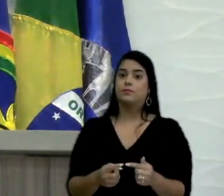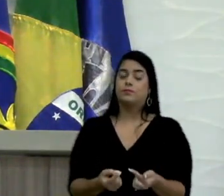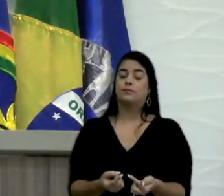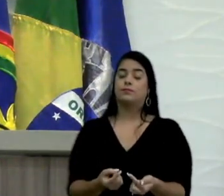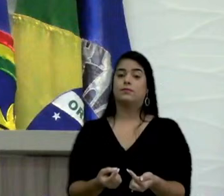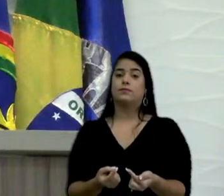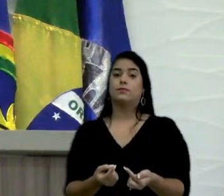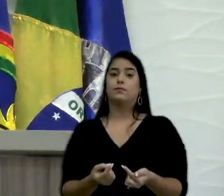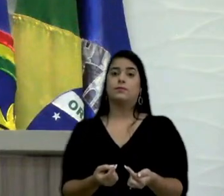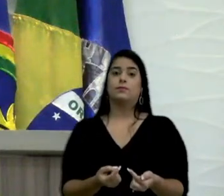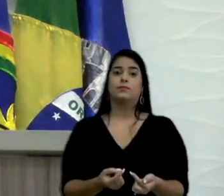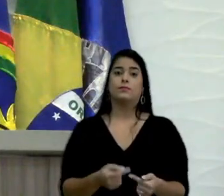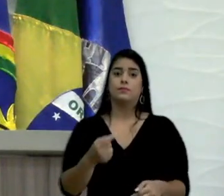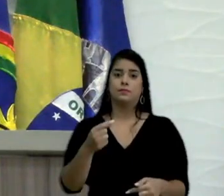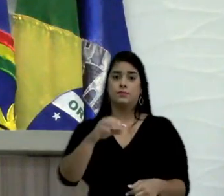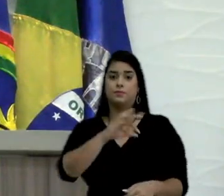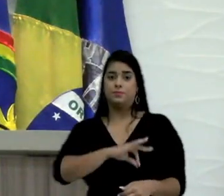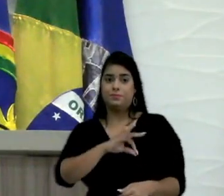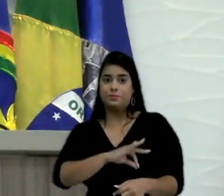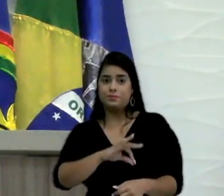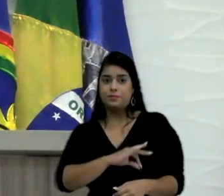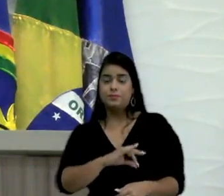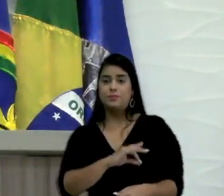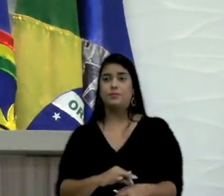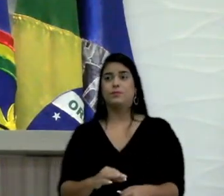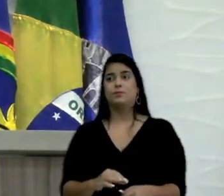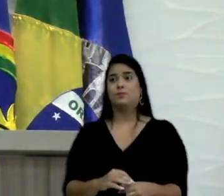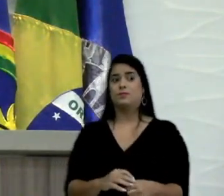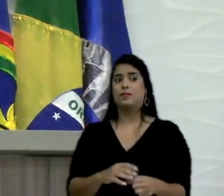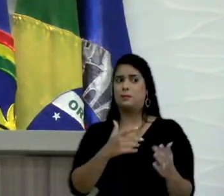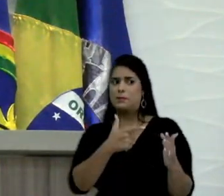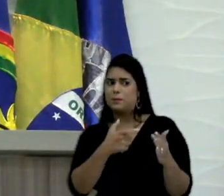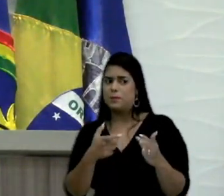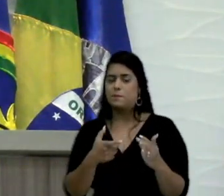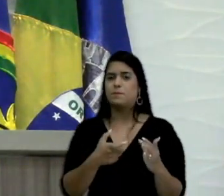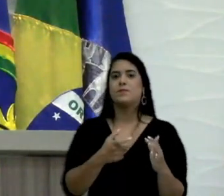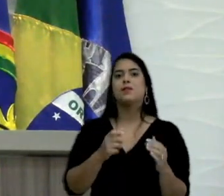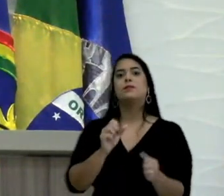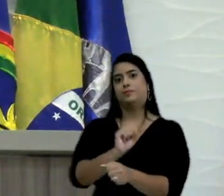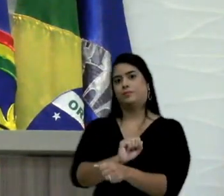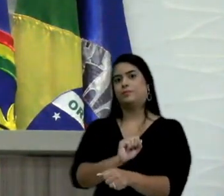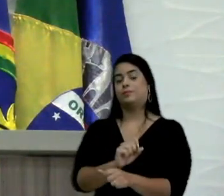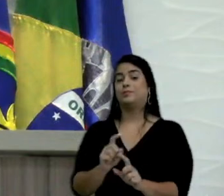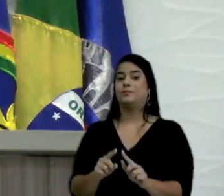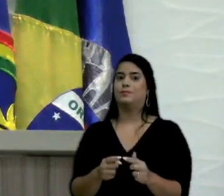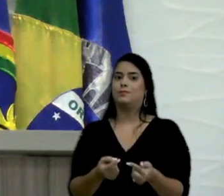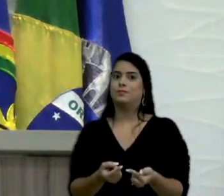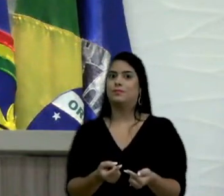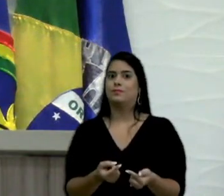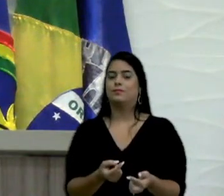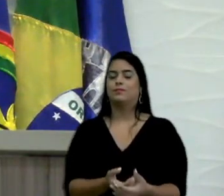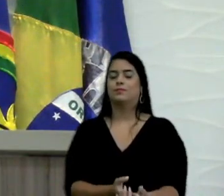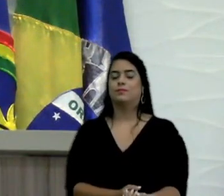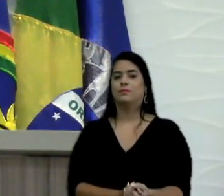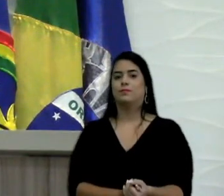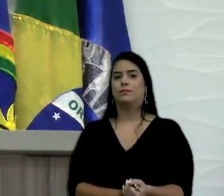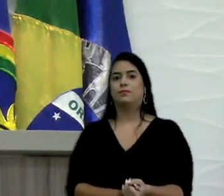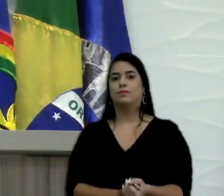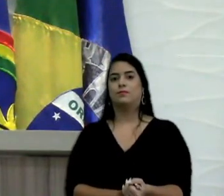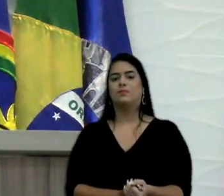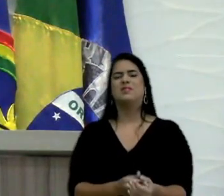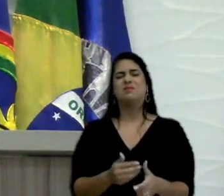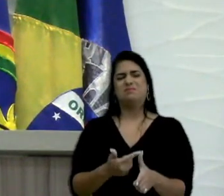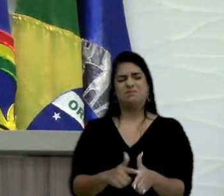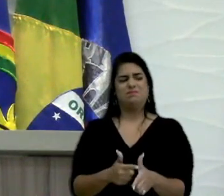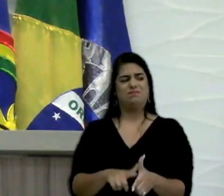quando a polícia derrubar alguns aí para um pouquinho mas tem uma molecada nova que eu vou dizer uma coisa viu é